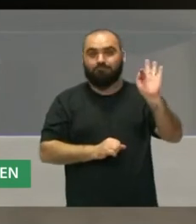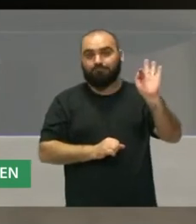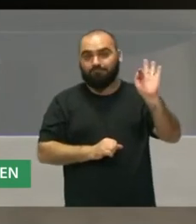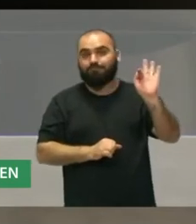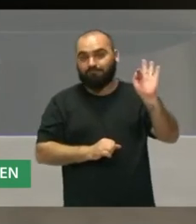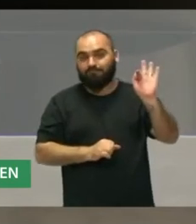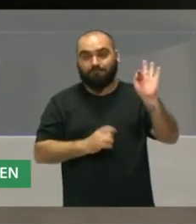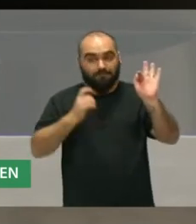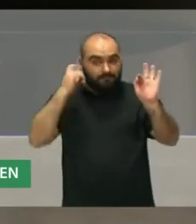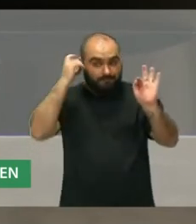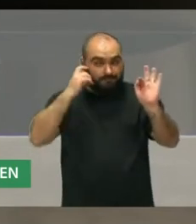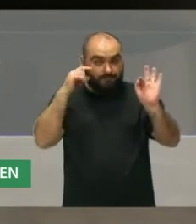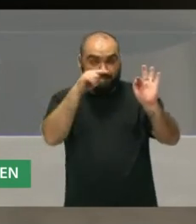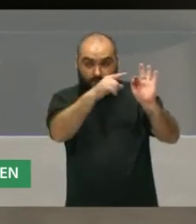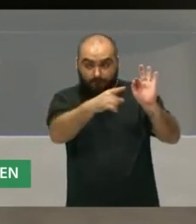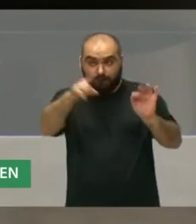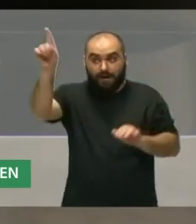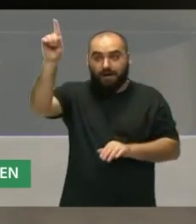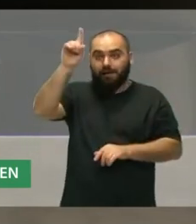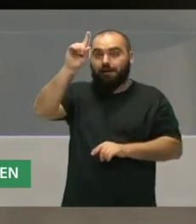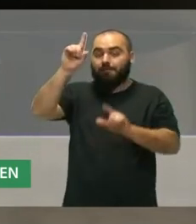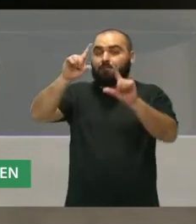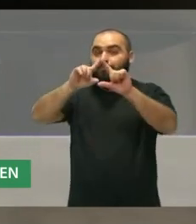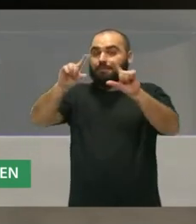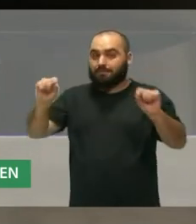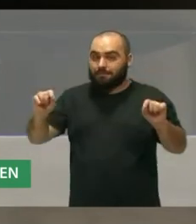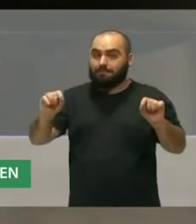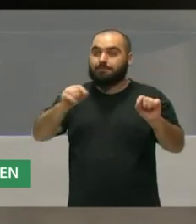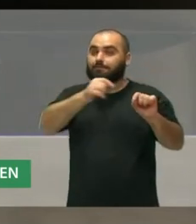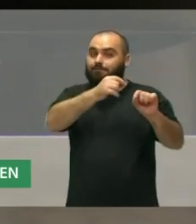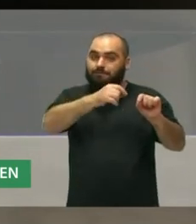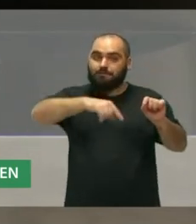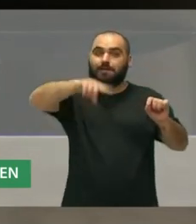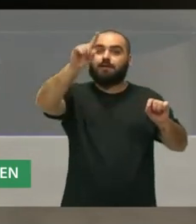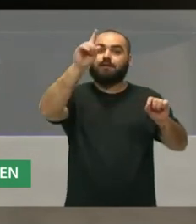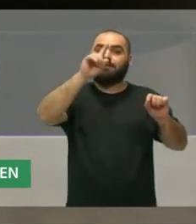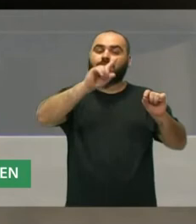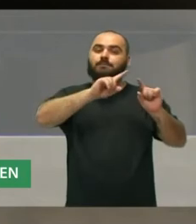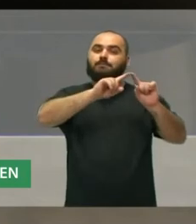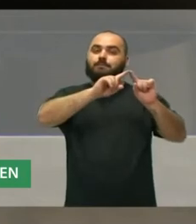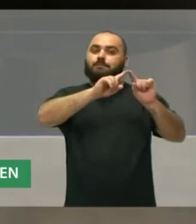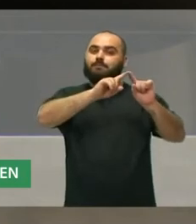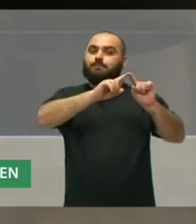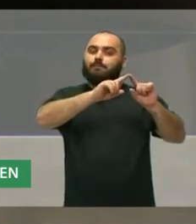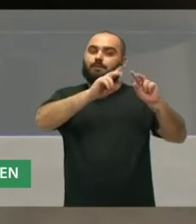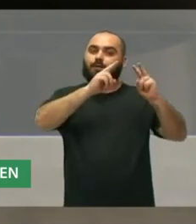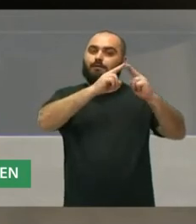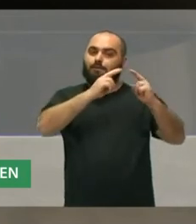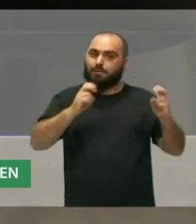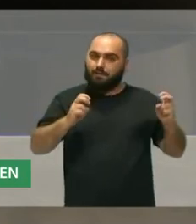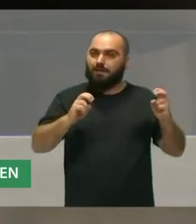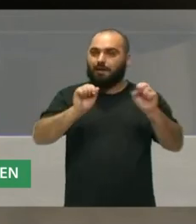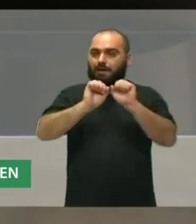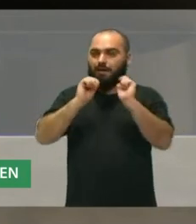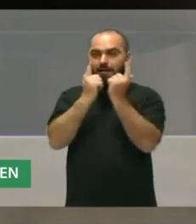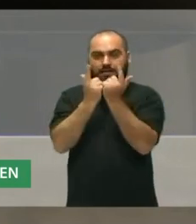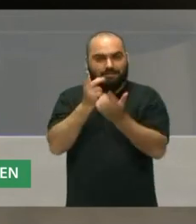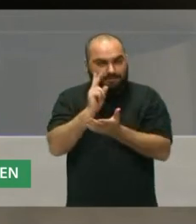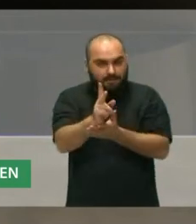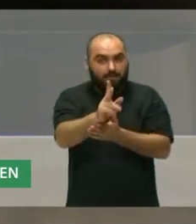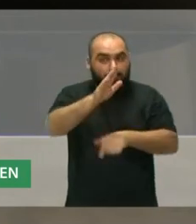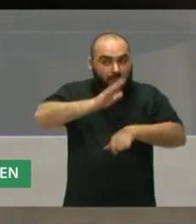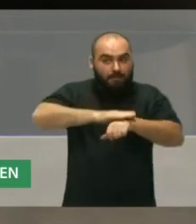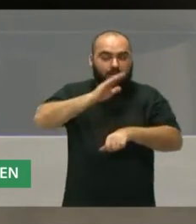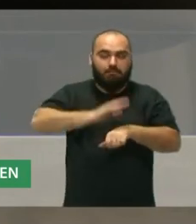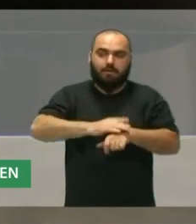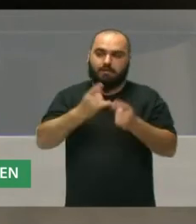que a irmã também vai a Brasília, vai a Florianópolis, a Lesc, né, sempre em busca de mais recursos.